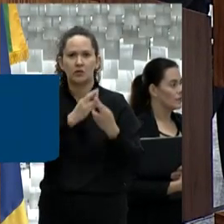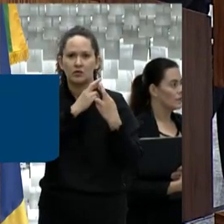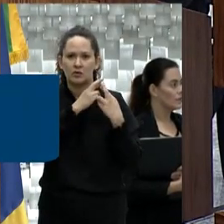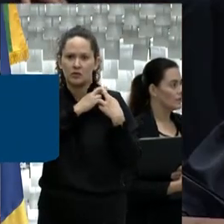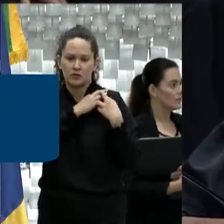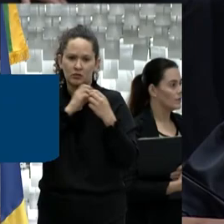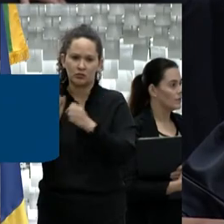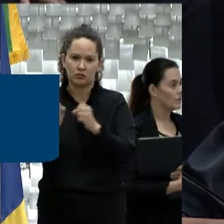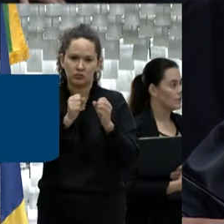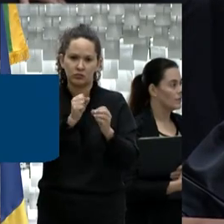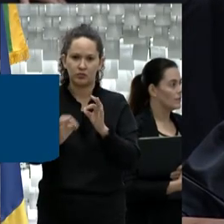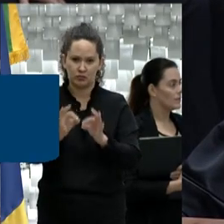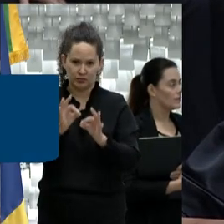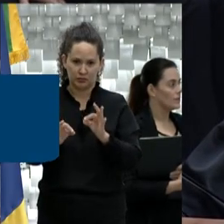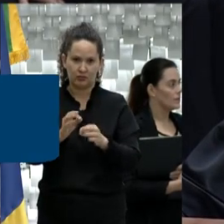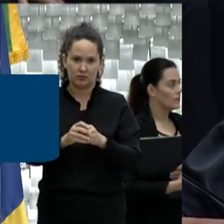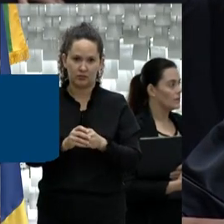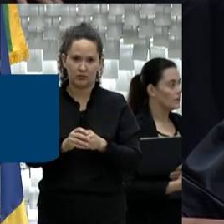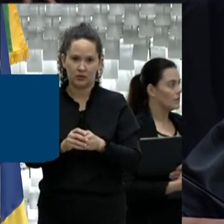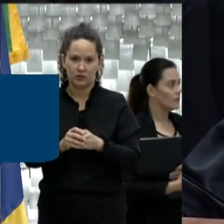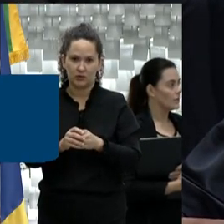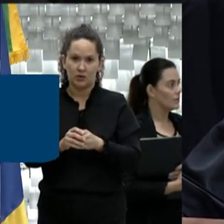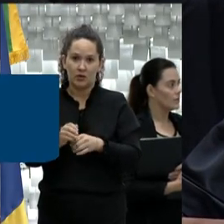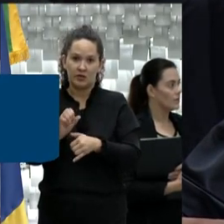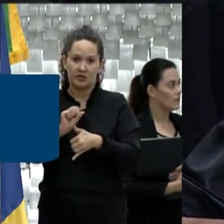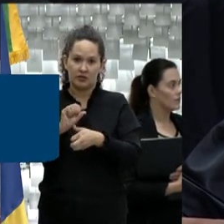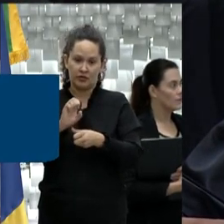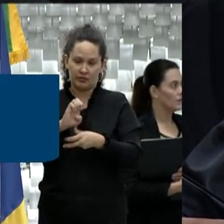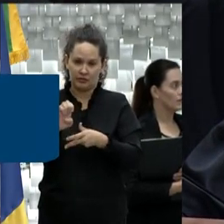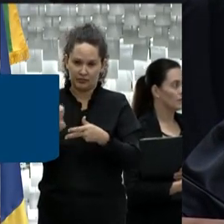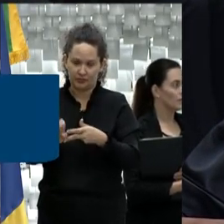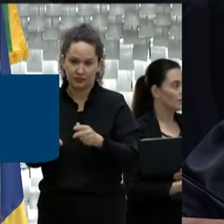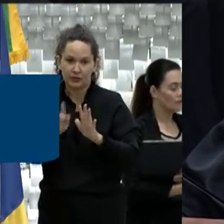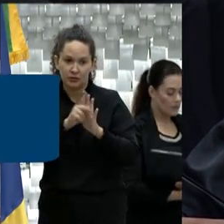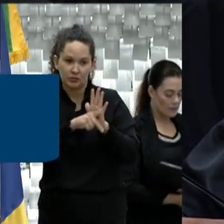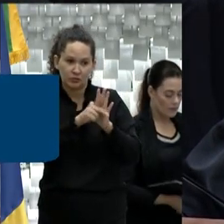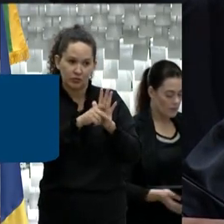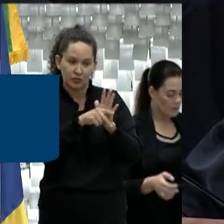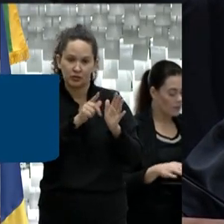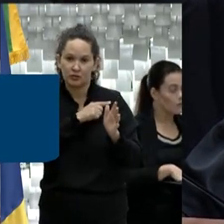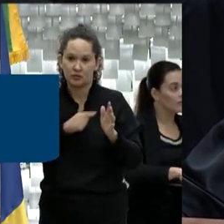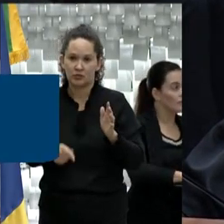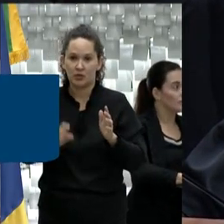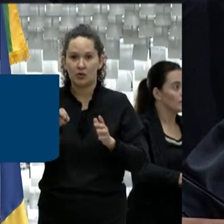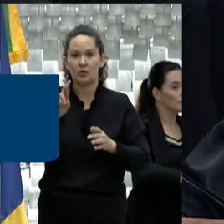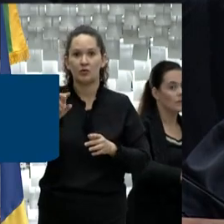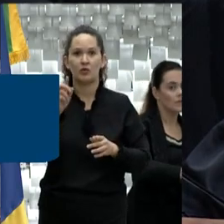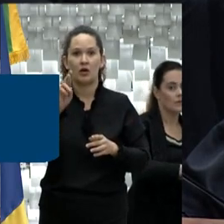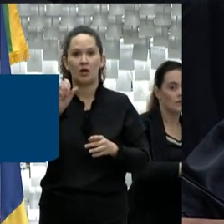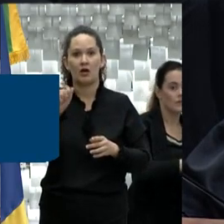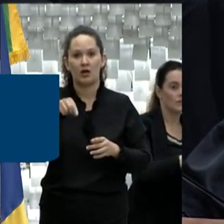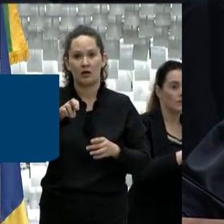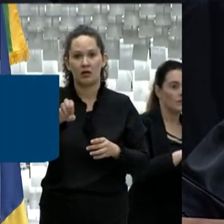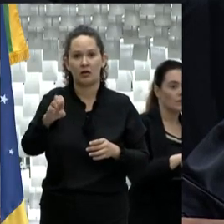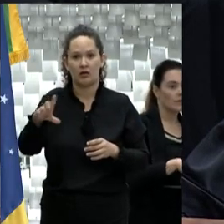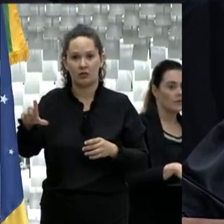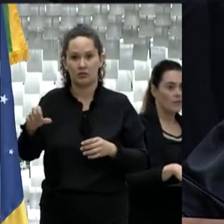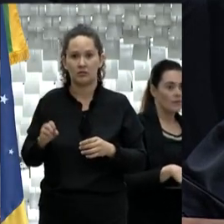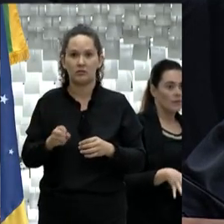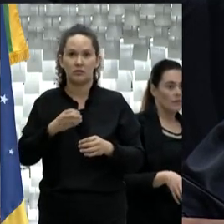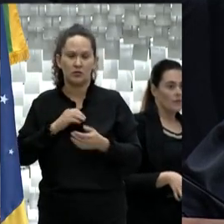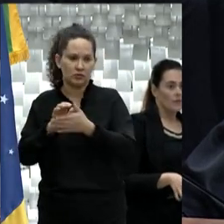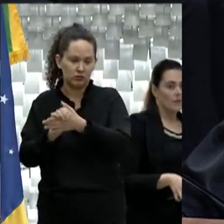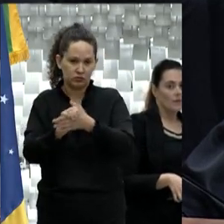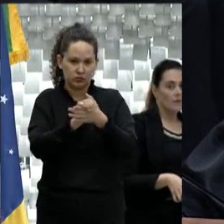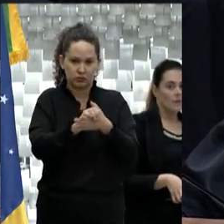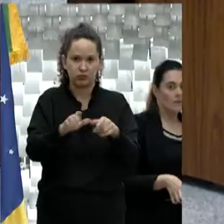Executivo presentes, a senhora subprocuradora-geral da República, doutora Raquel Dóes, na pessoa de quem